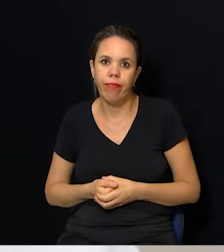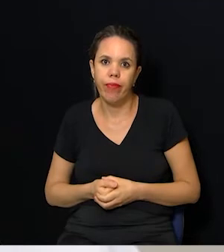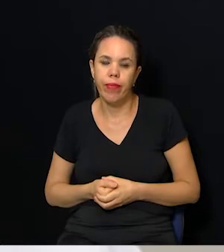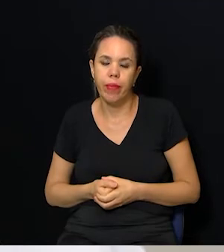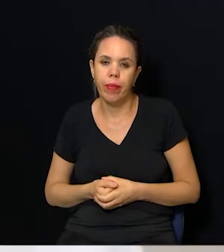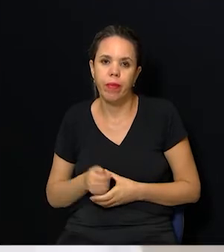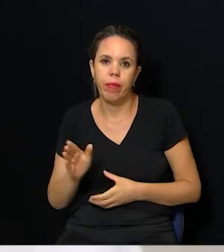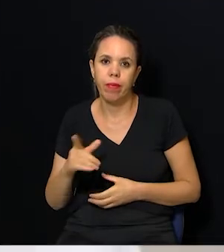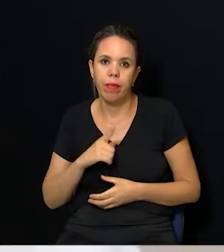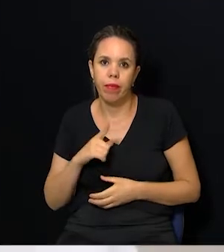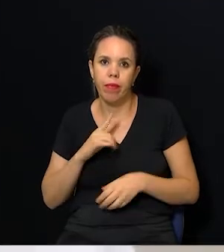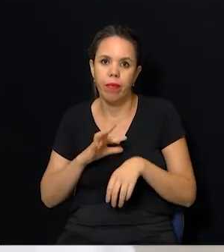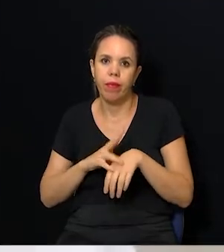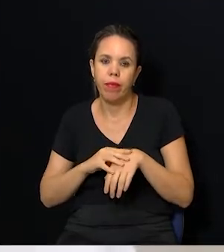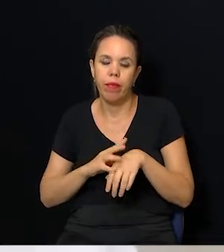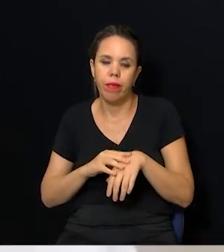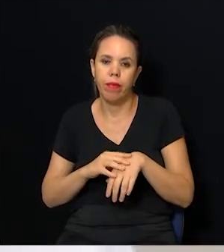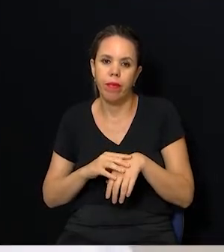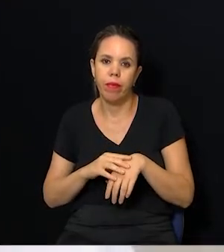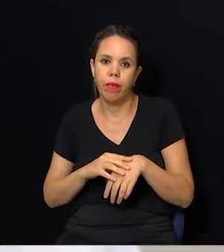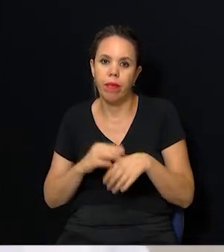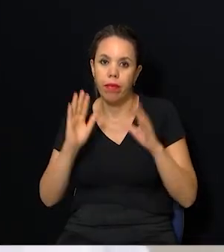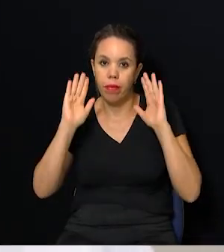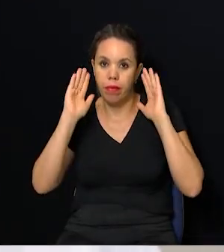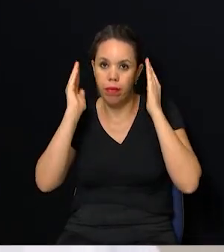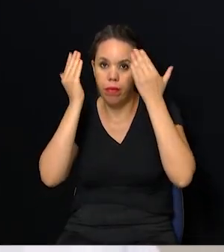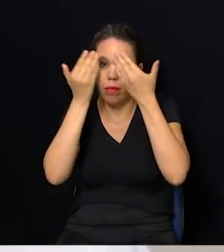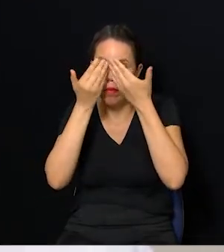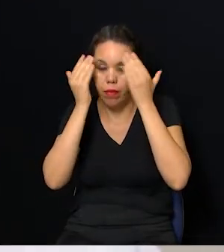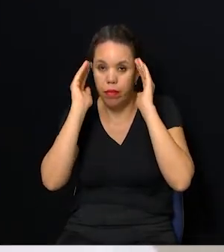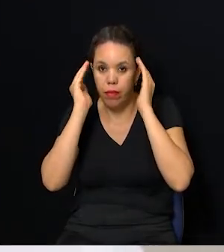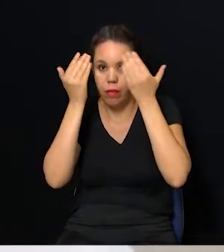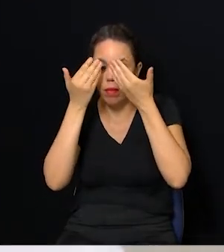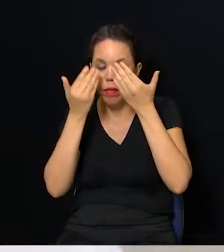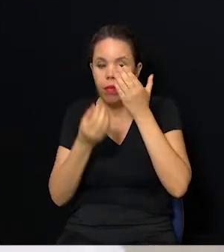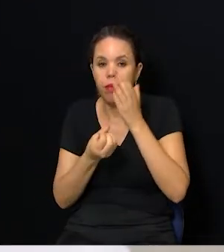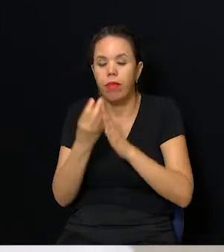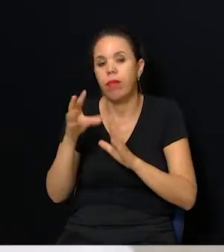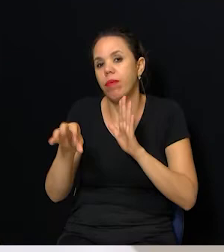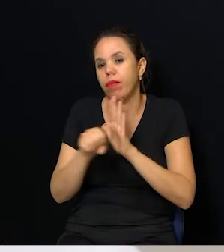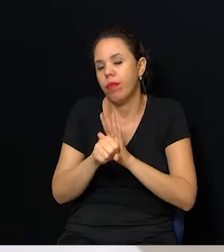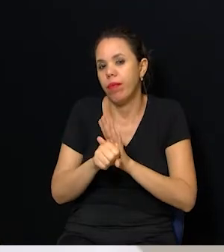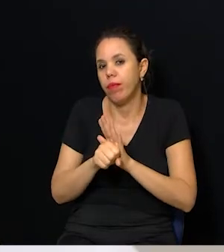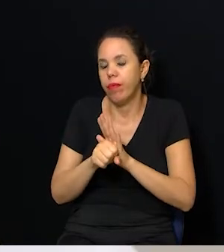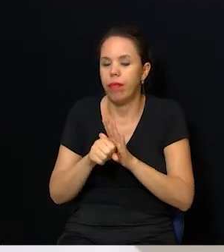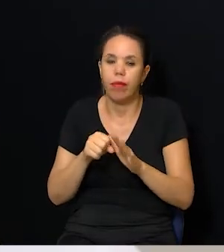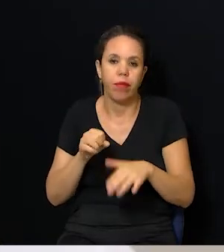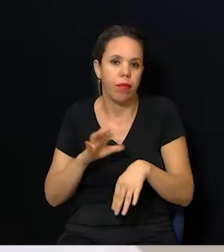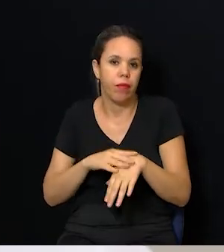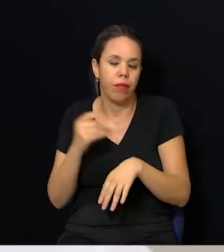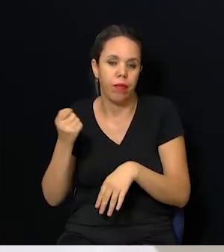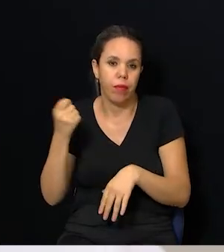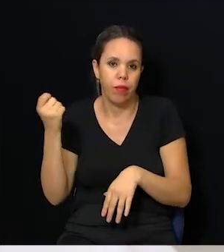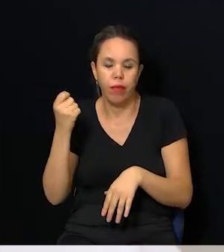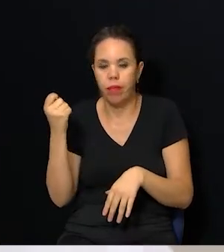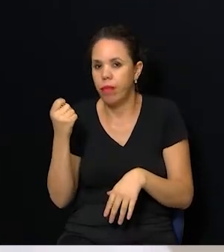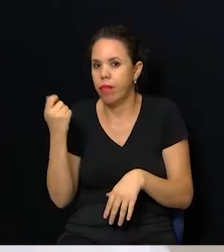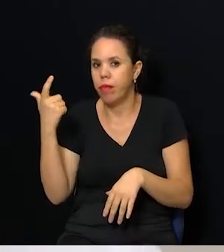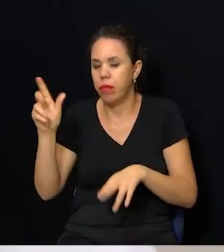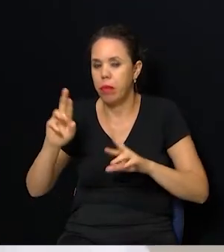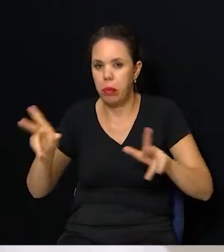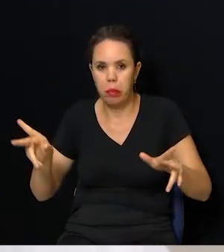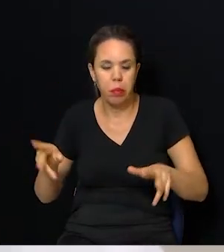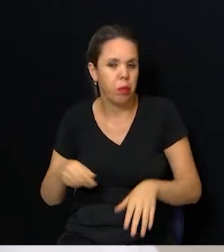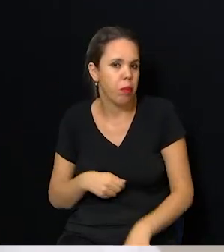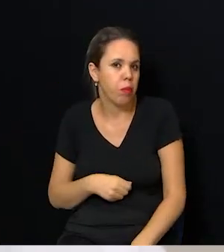e já existe doença fora do globo ocular, ou fora do sítio onde ela nasceu, a gravidade da doença é